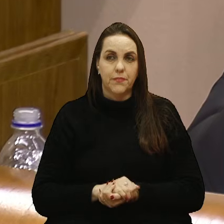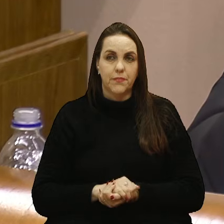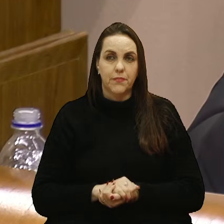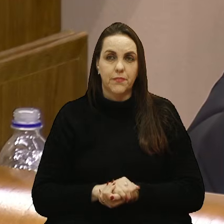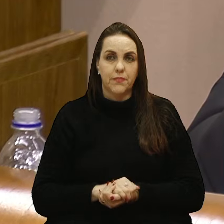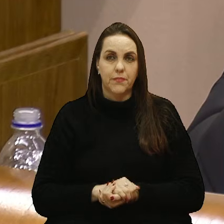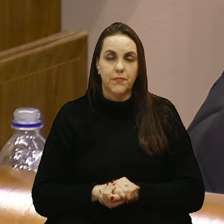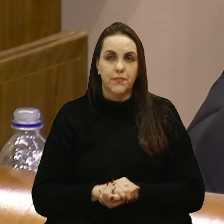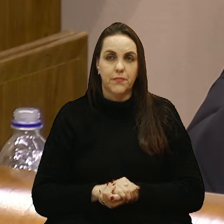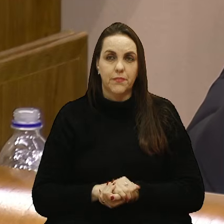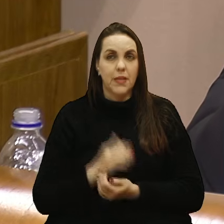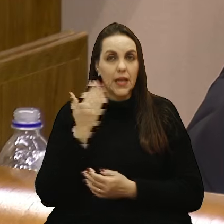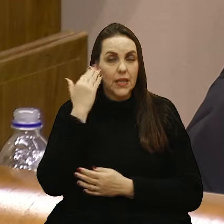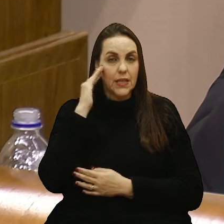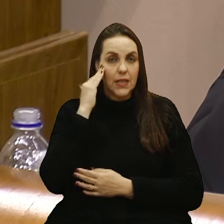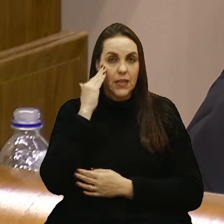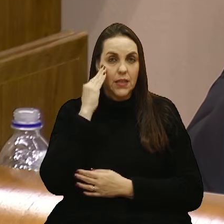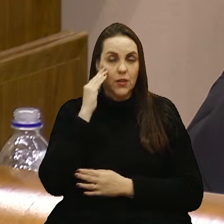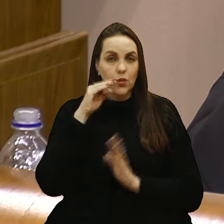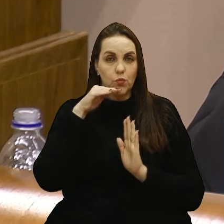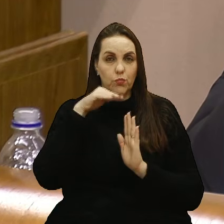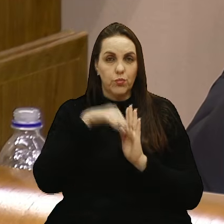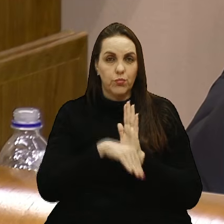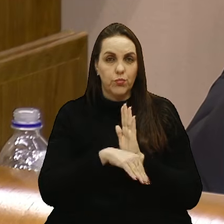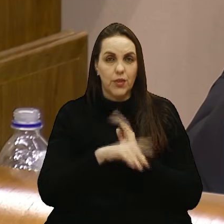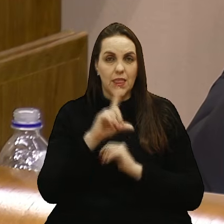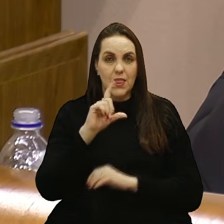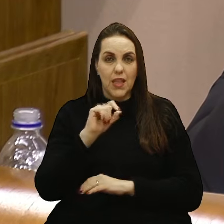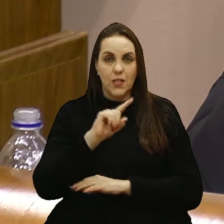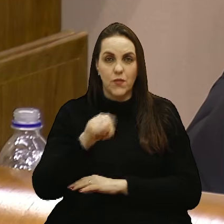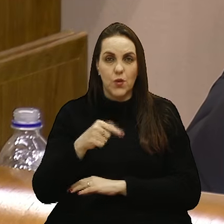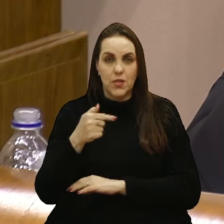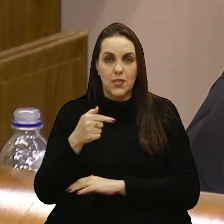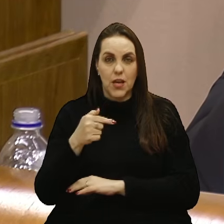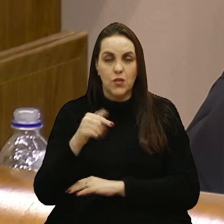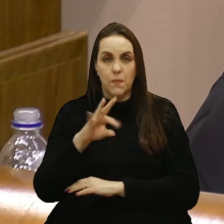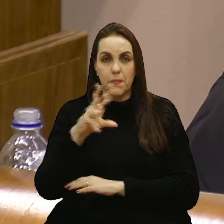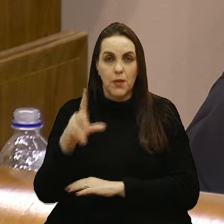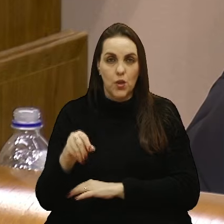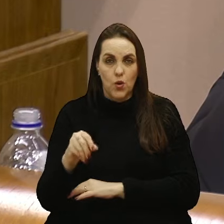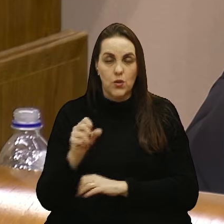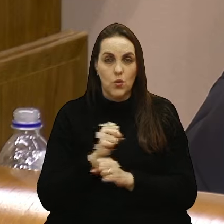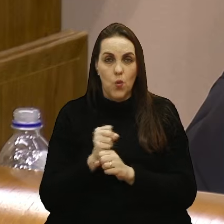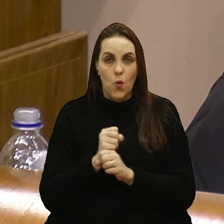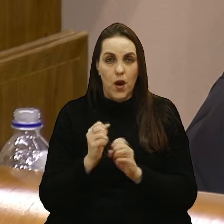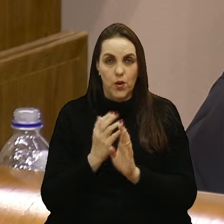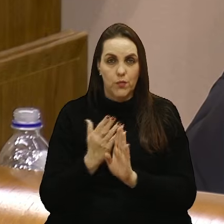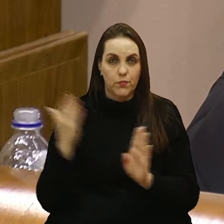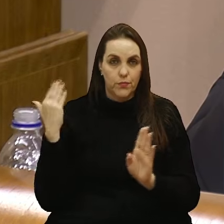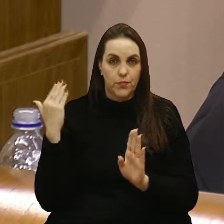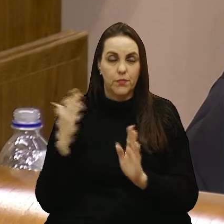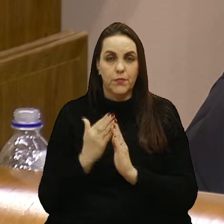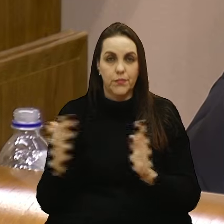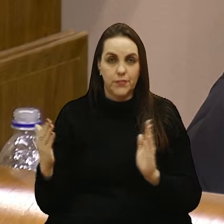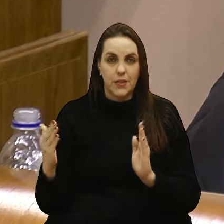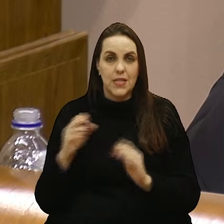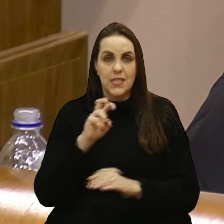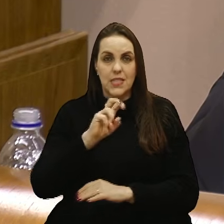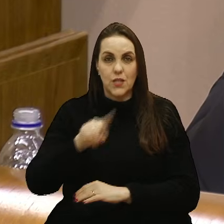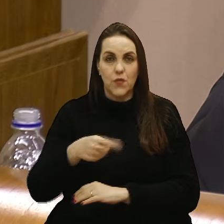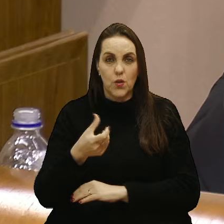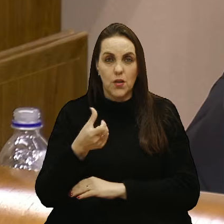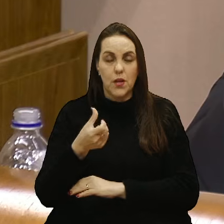Considerando-se o déficit de 10,7 milhões no último ano, aproximadamente 6,5 milhões de